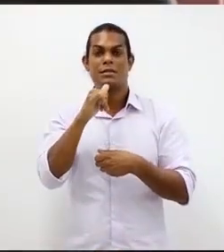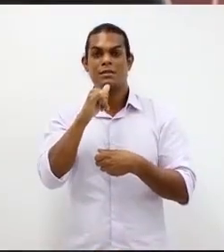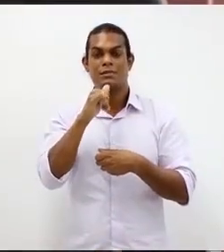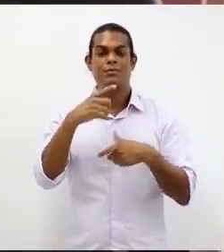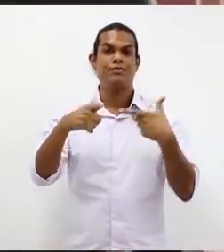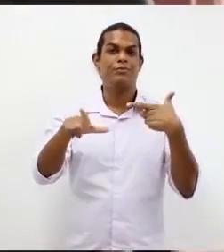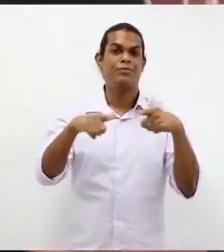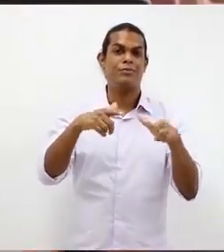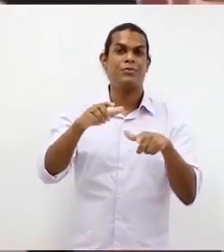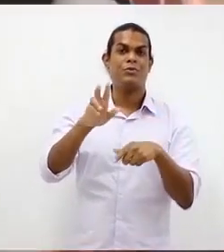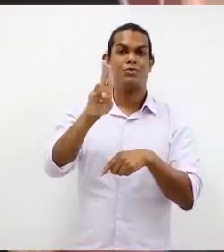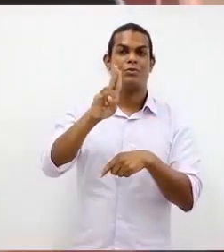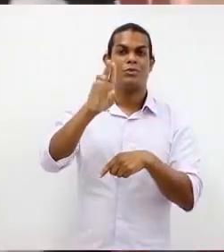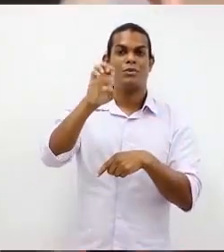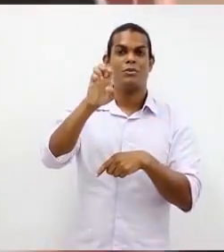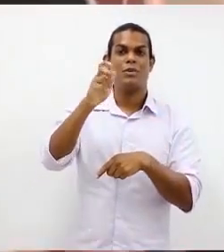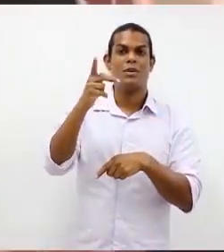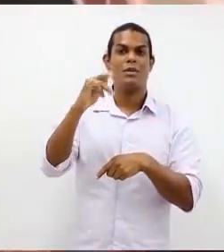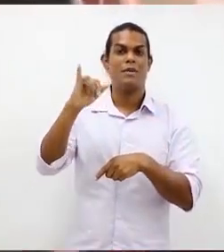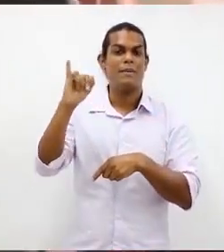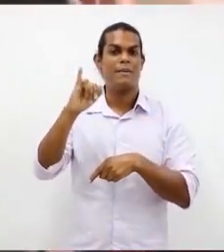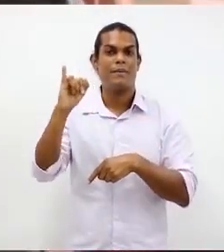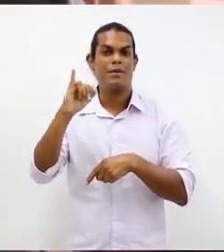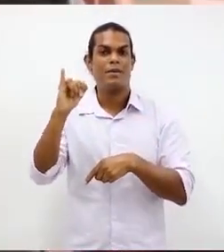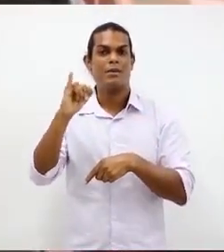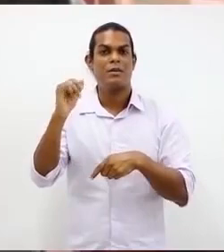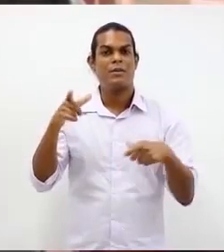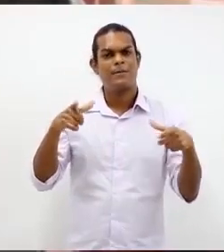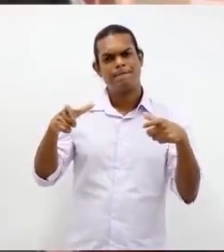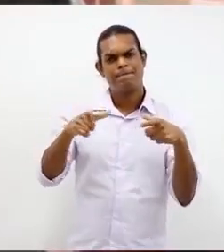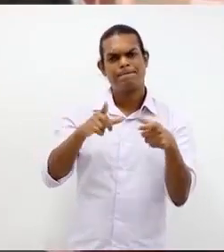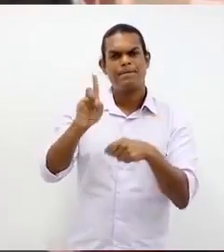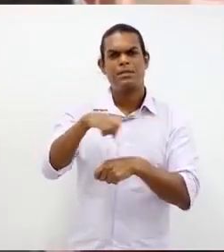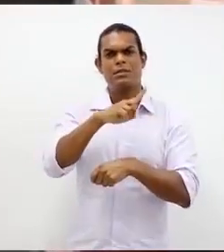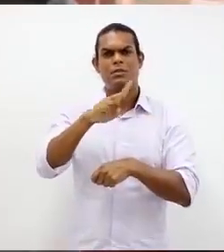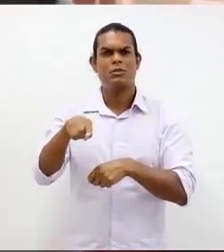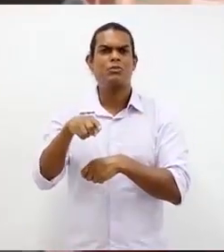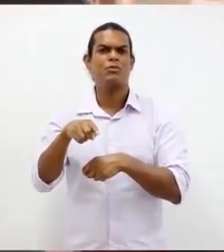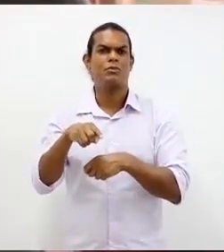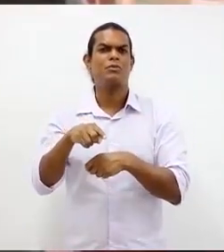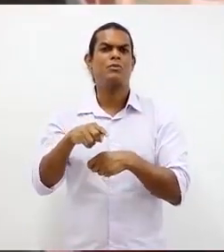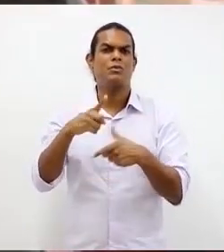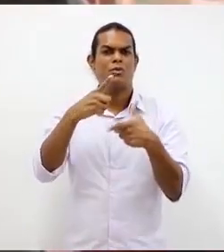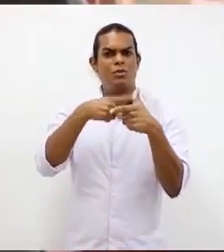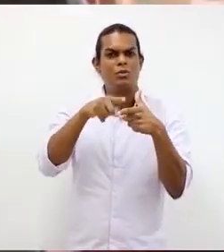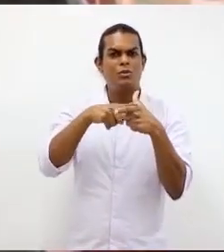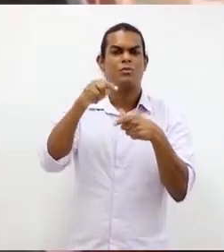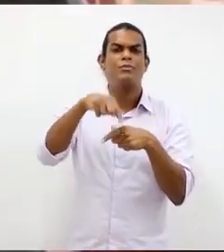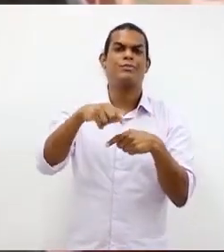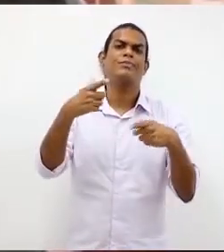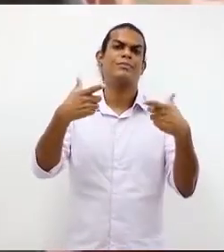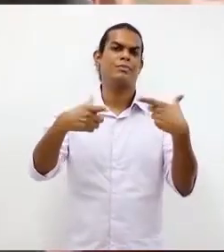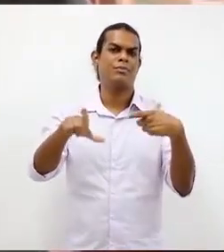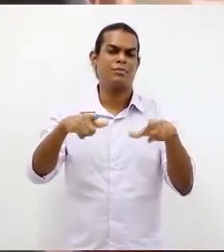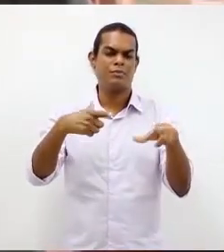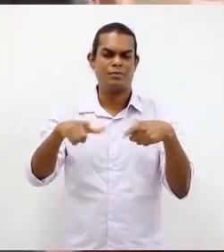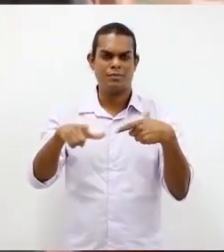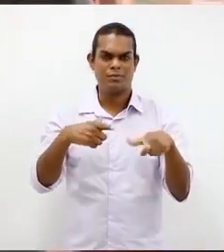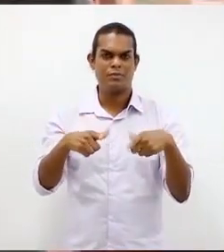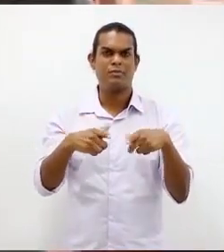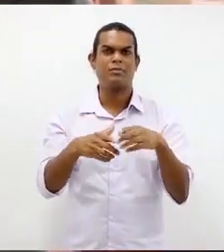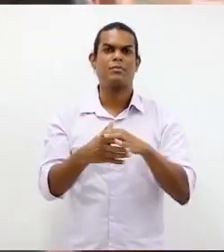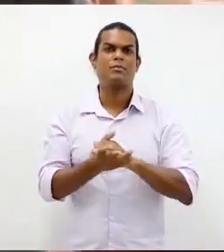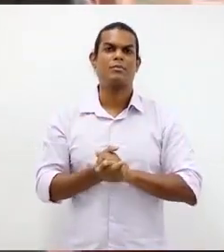empresa cessar, ou eliminar ou reduzir as questões da atuação do agente que provoca a insalubridade